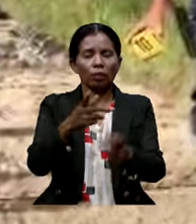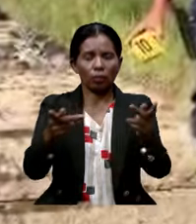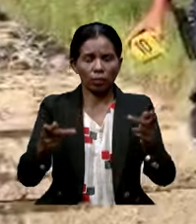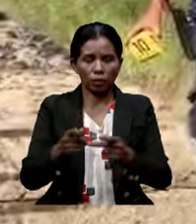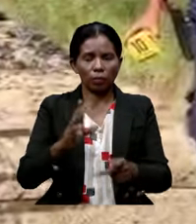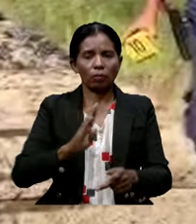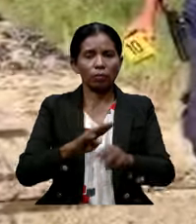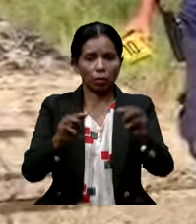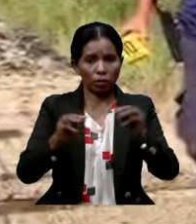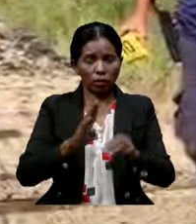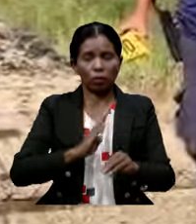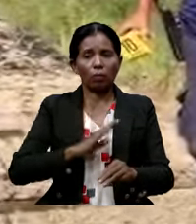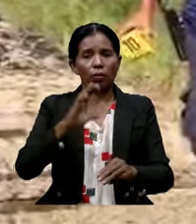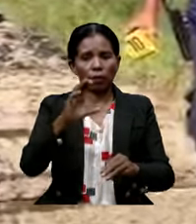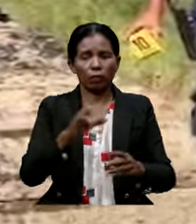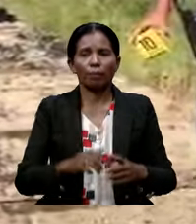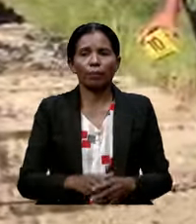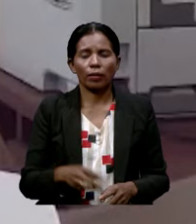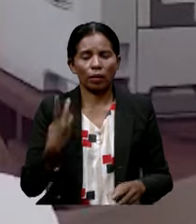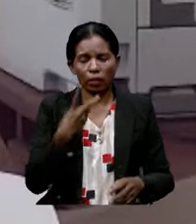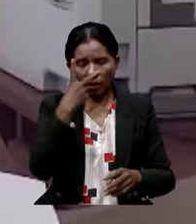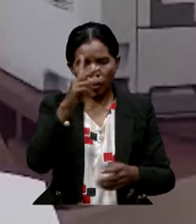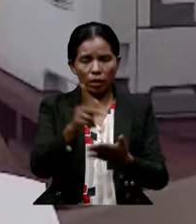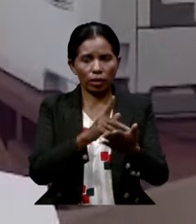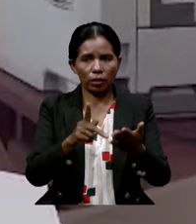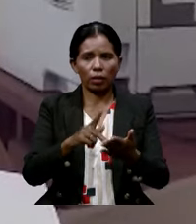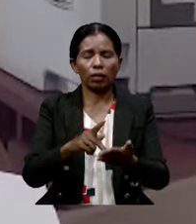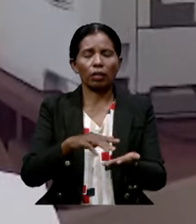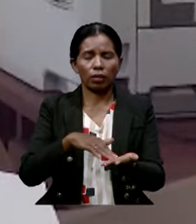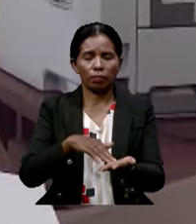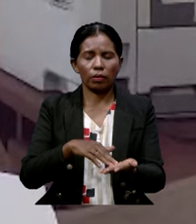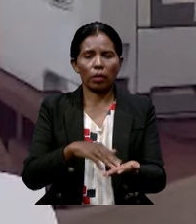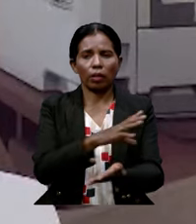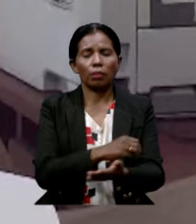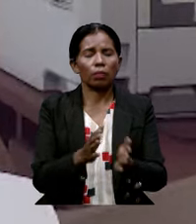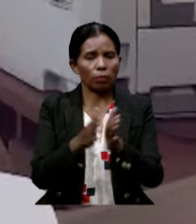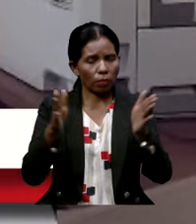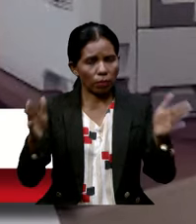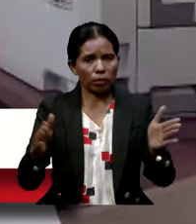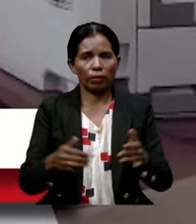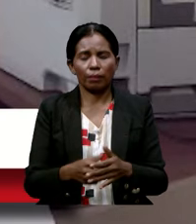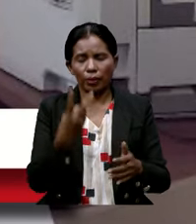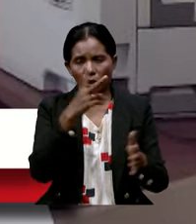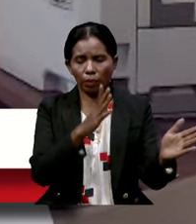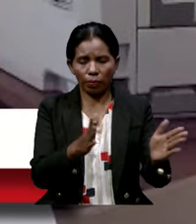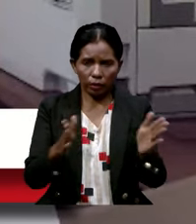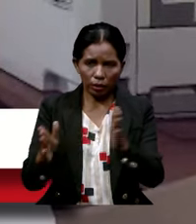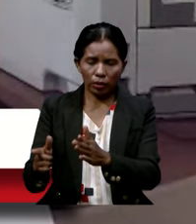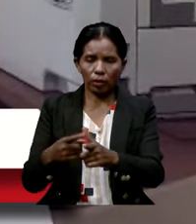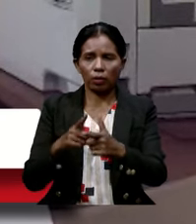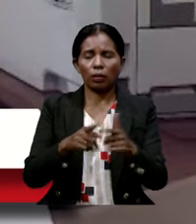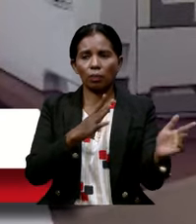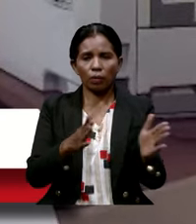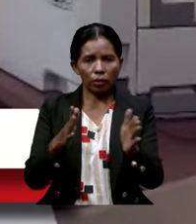que ele cai município Bocau. Considera cada caso de caso grave. Caso grave, ele nem maca ia processo, não mostra ia processo no